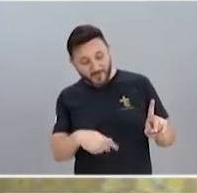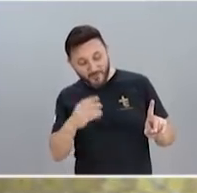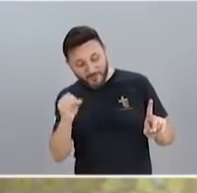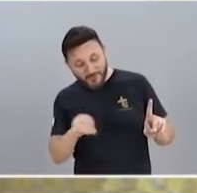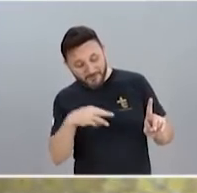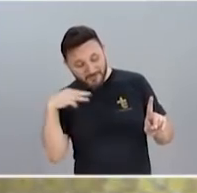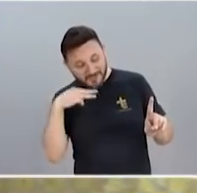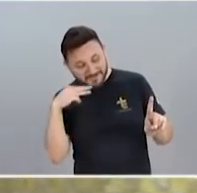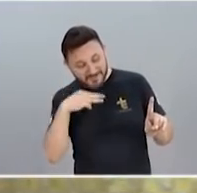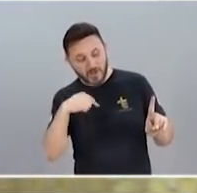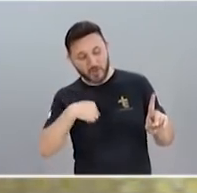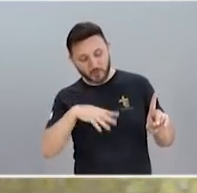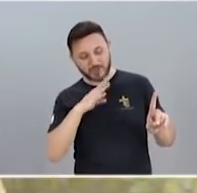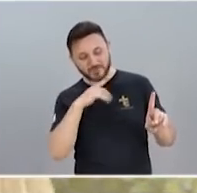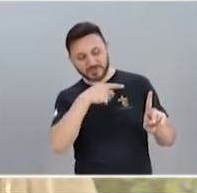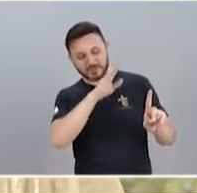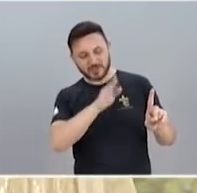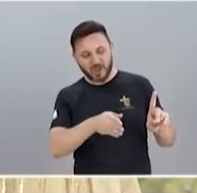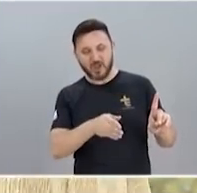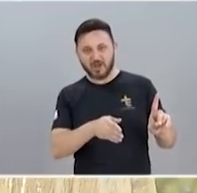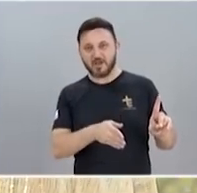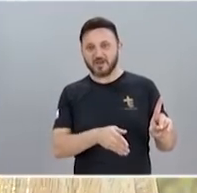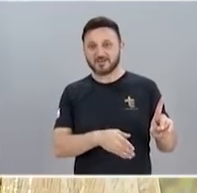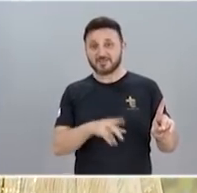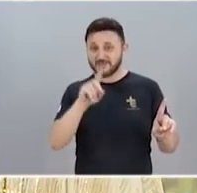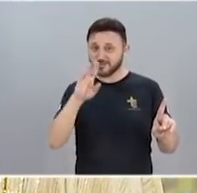dentre tantos para você fecundar,